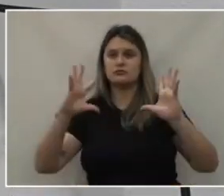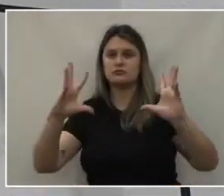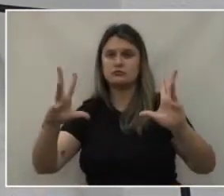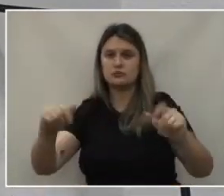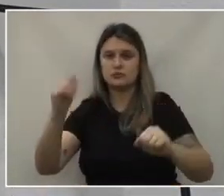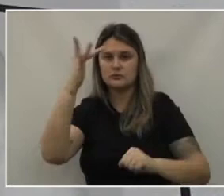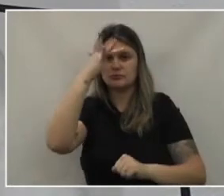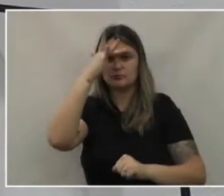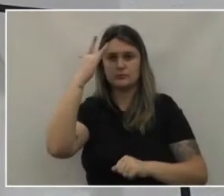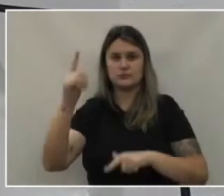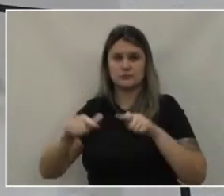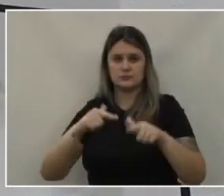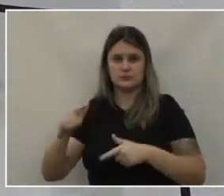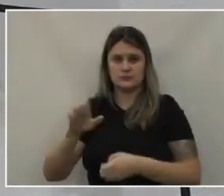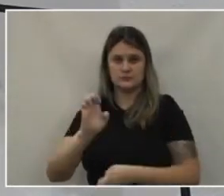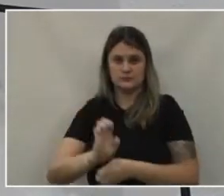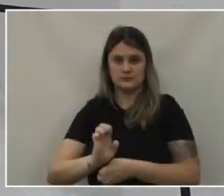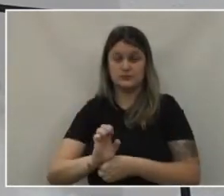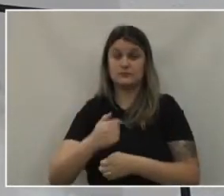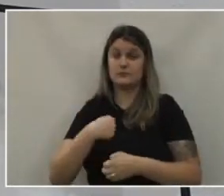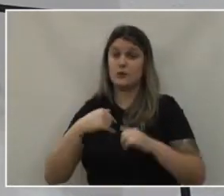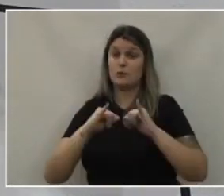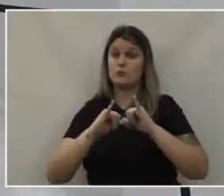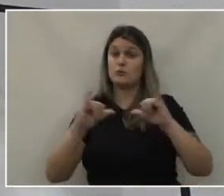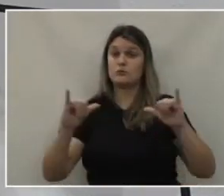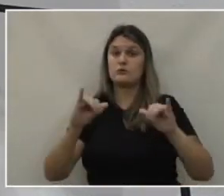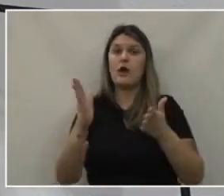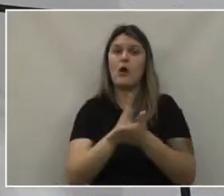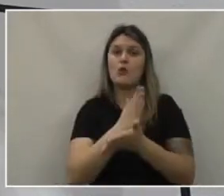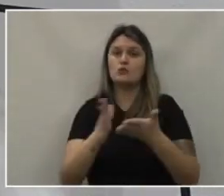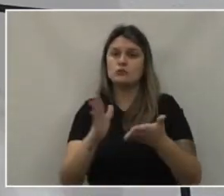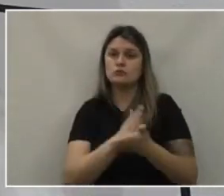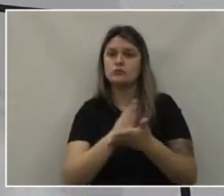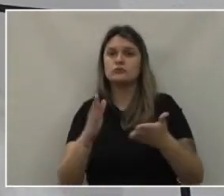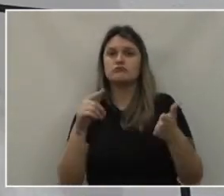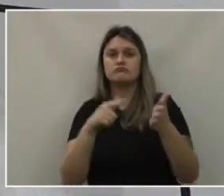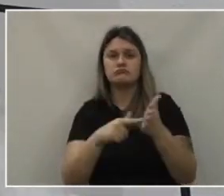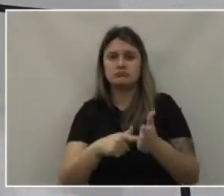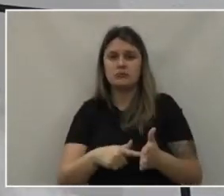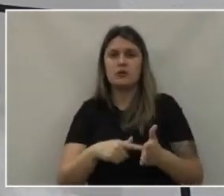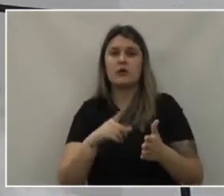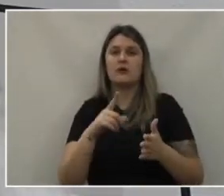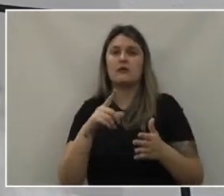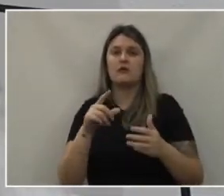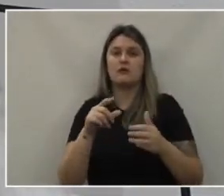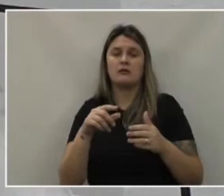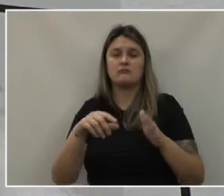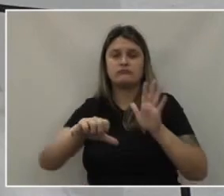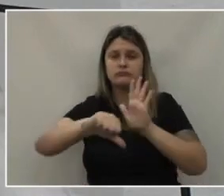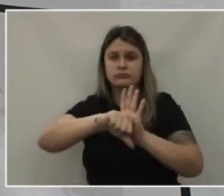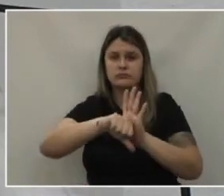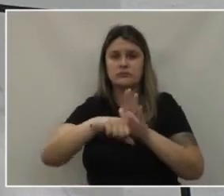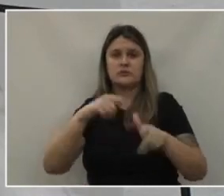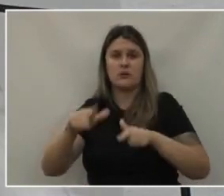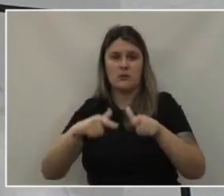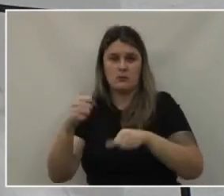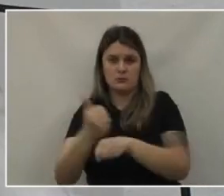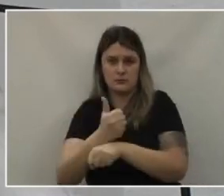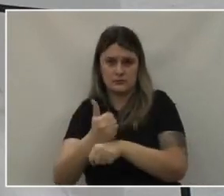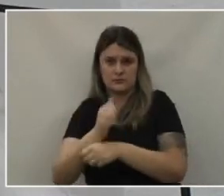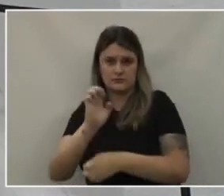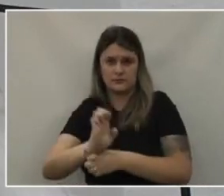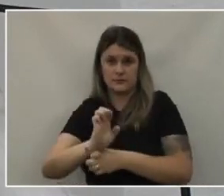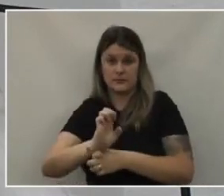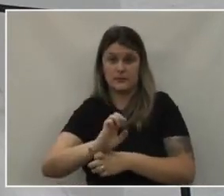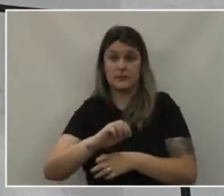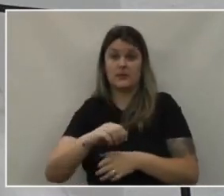servidores públicos. Destaco aqui alguns pontos que prejudicam os servidores. Aumento